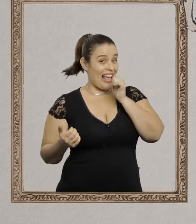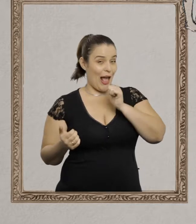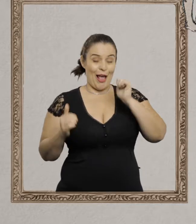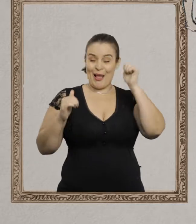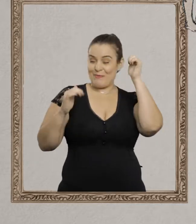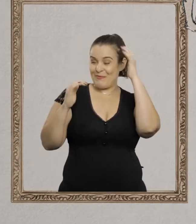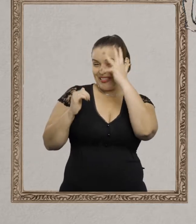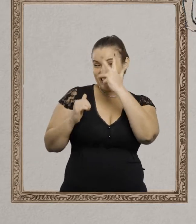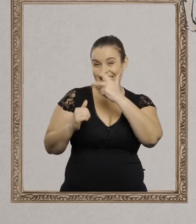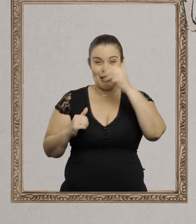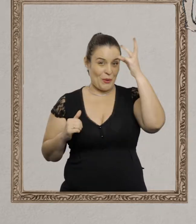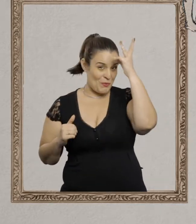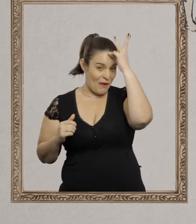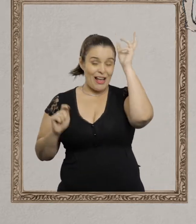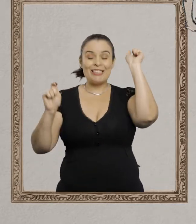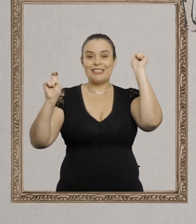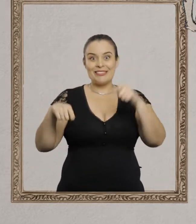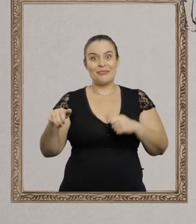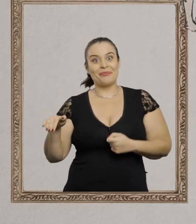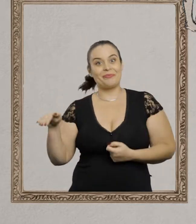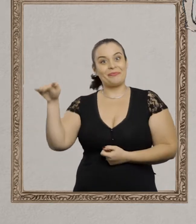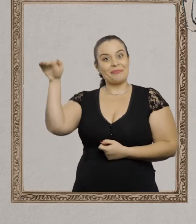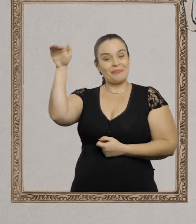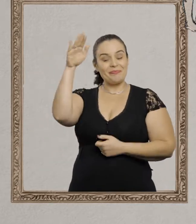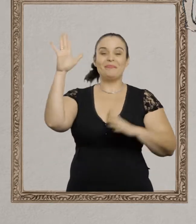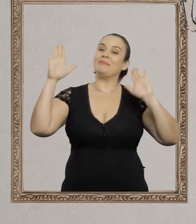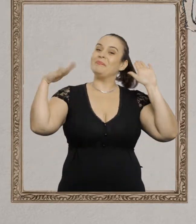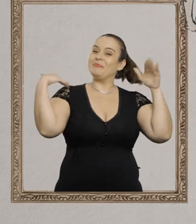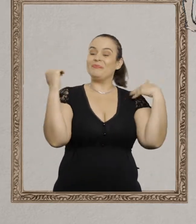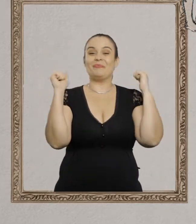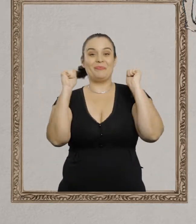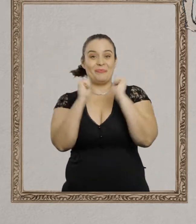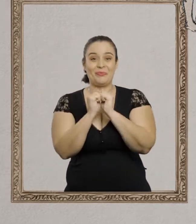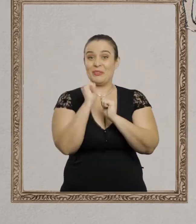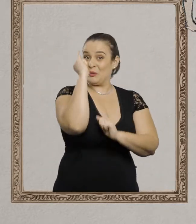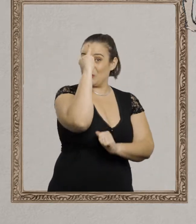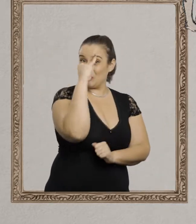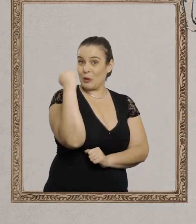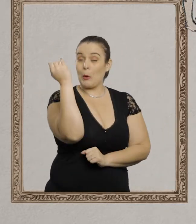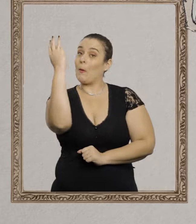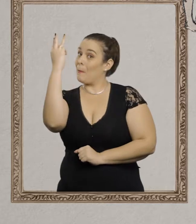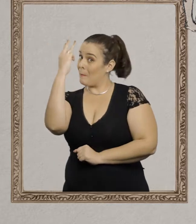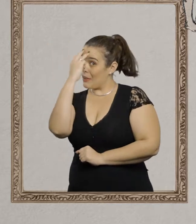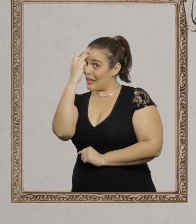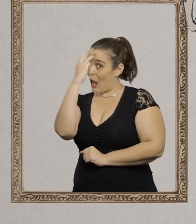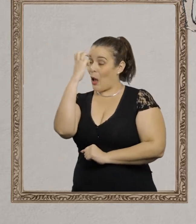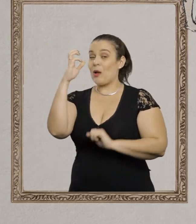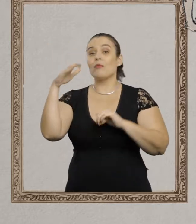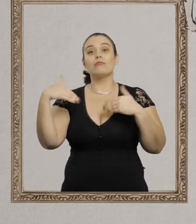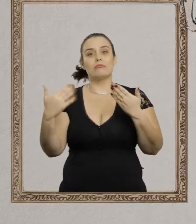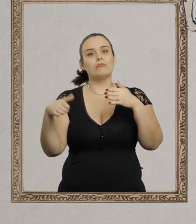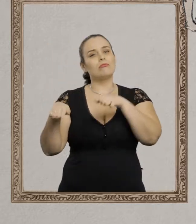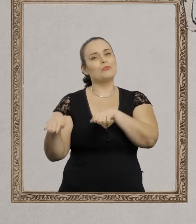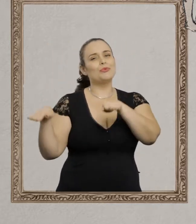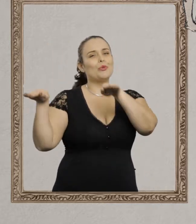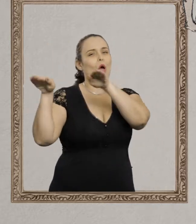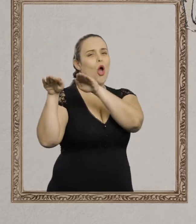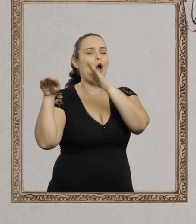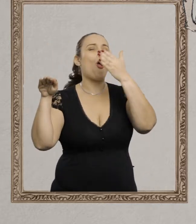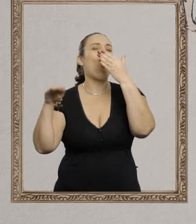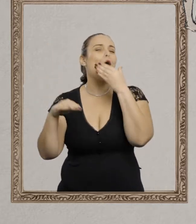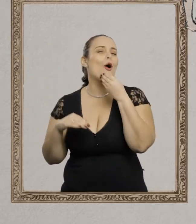moça elegante e iria passear com seus irmãos, João e Miguel. Eles se transformariam em 2